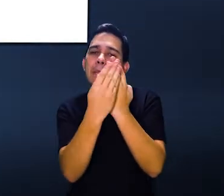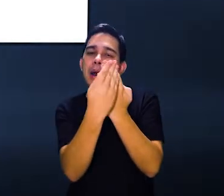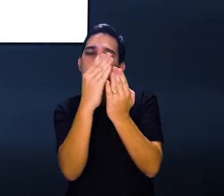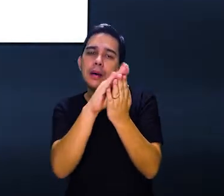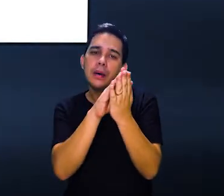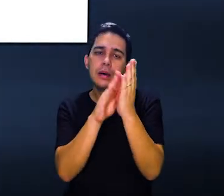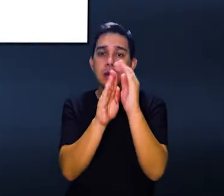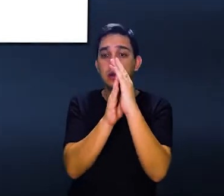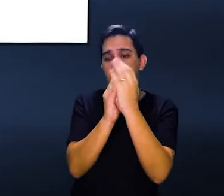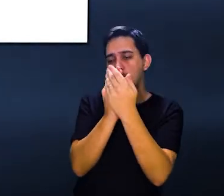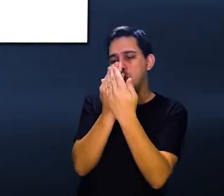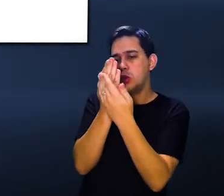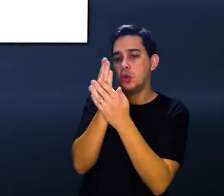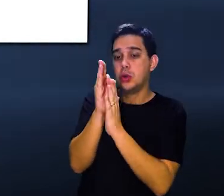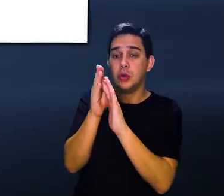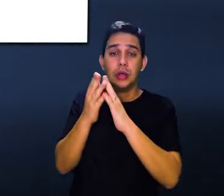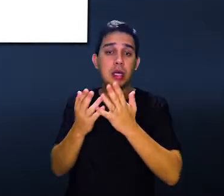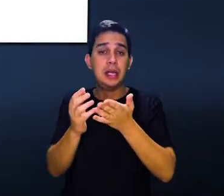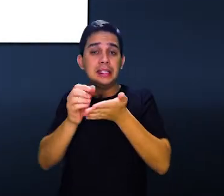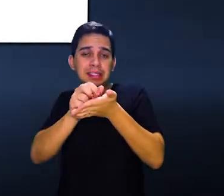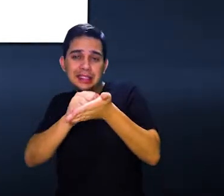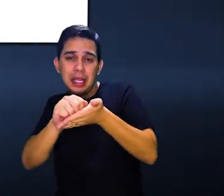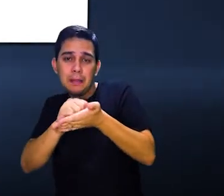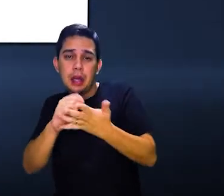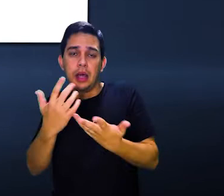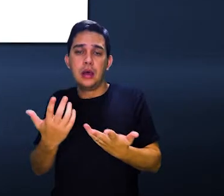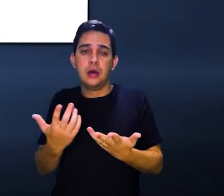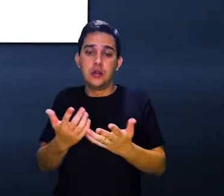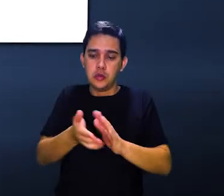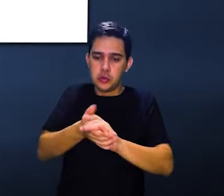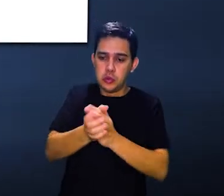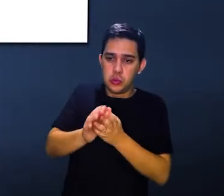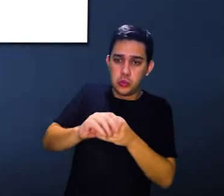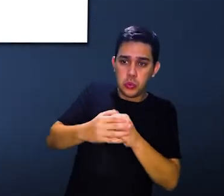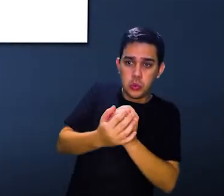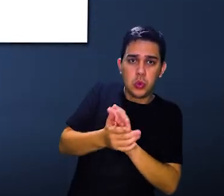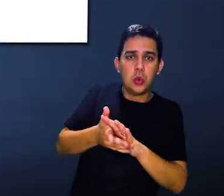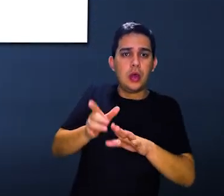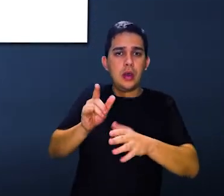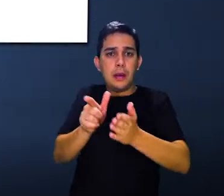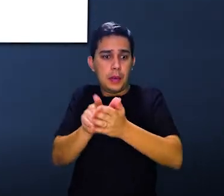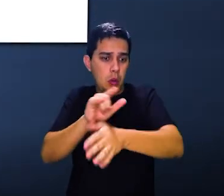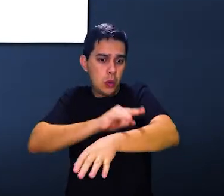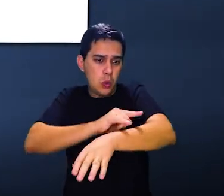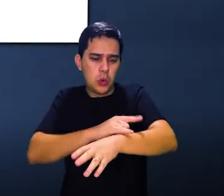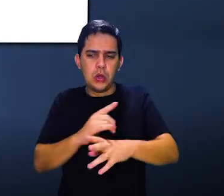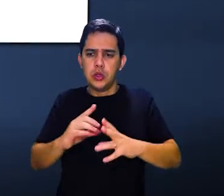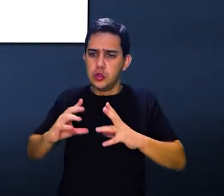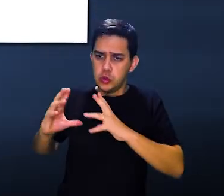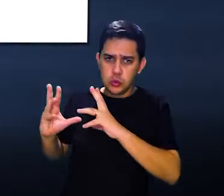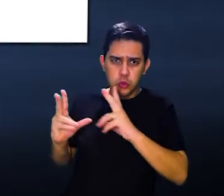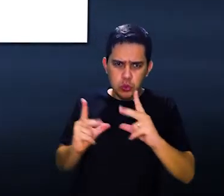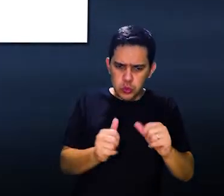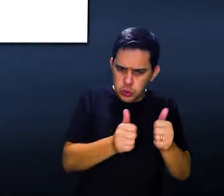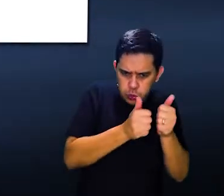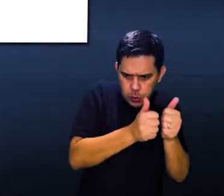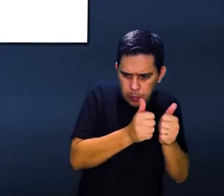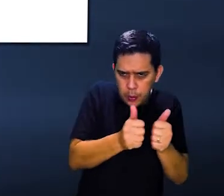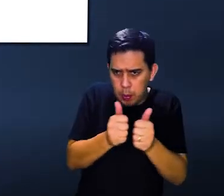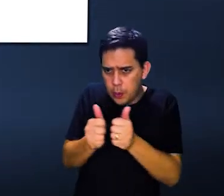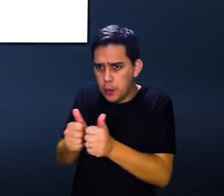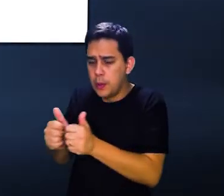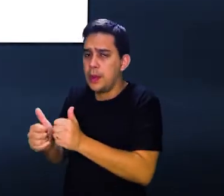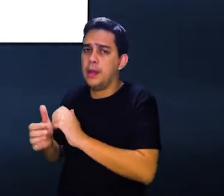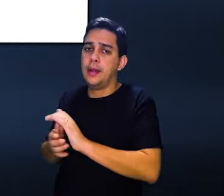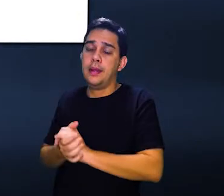higiênico, sabão, sabonete, de modo a mantê-los em perfeitas condições de uso pelo